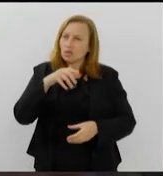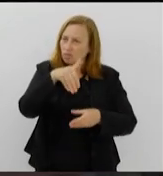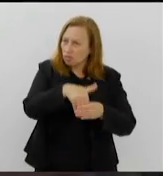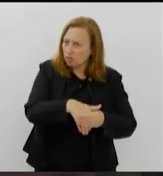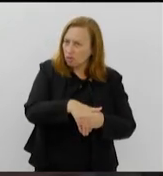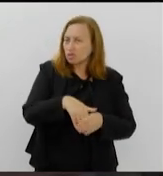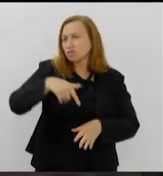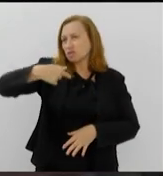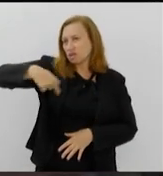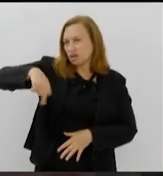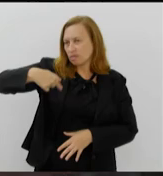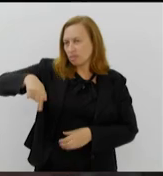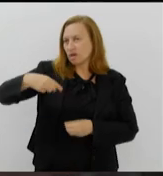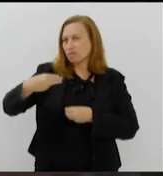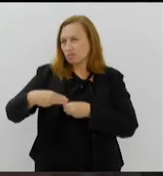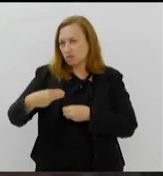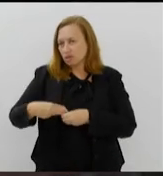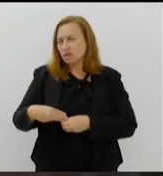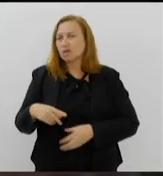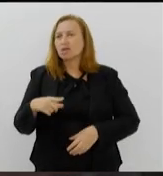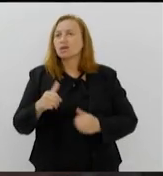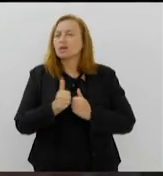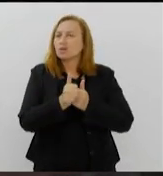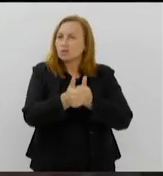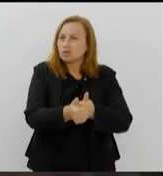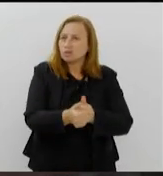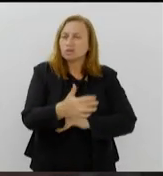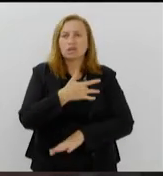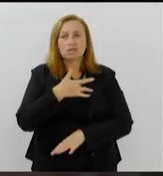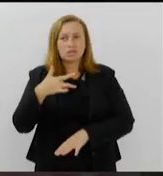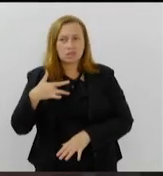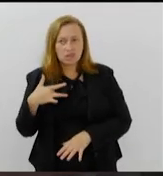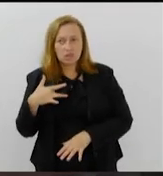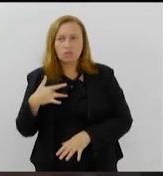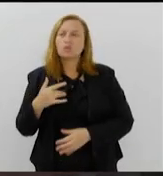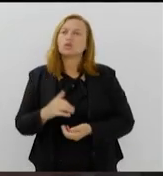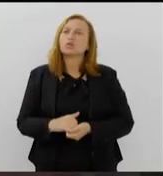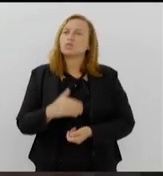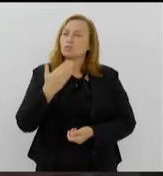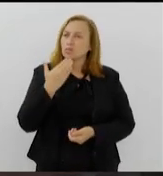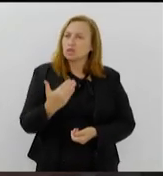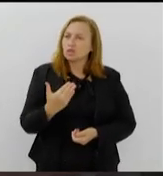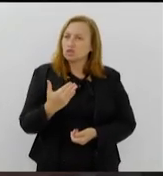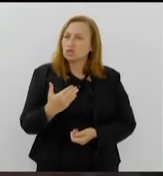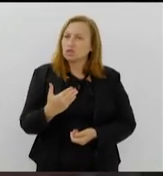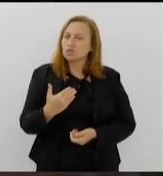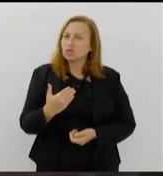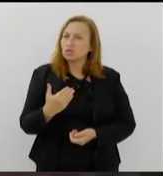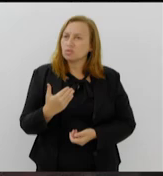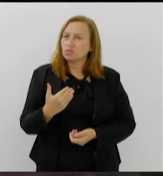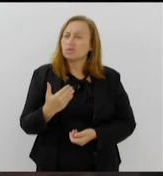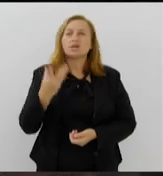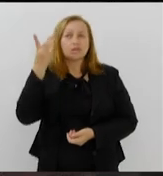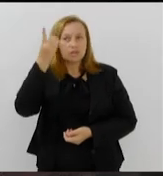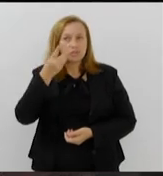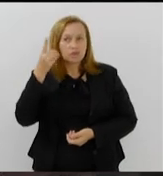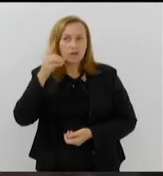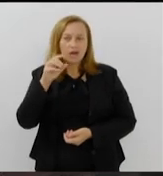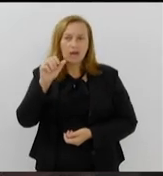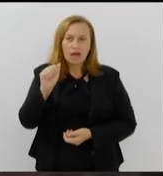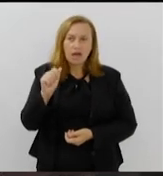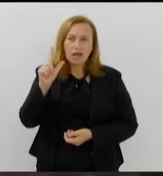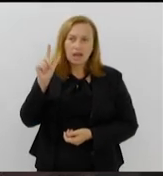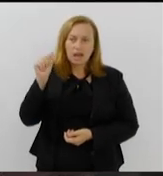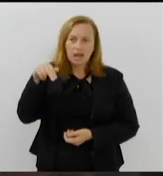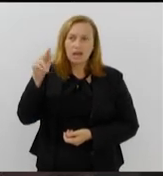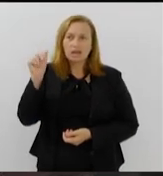município de Queimados, acompanhei a questão da saúde a partir de uma intervenção solicitada pela deputada Alana